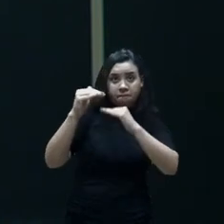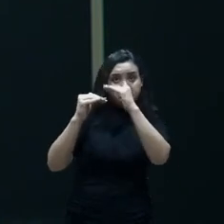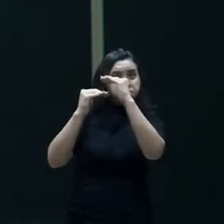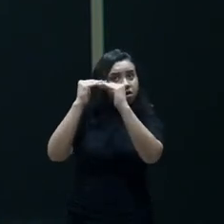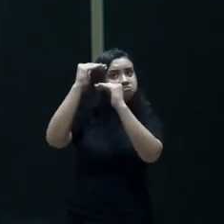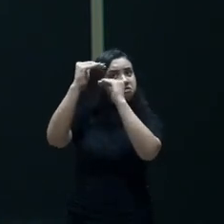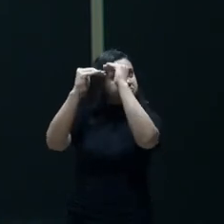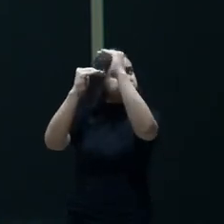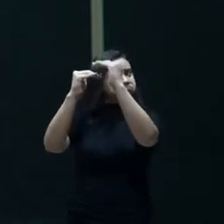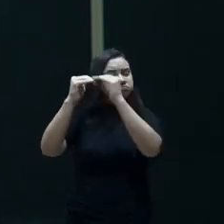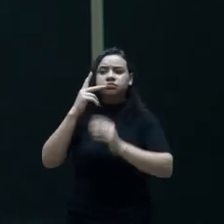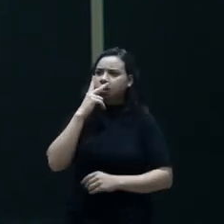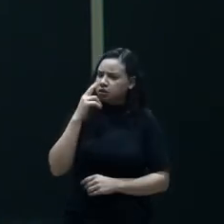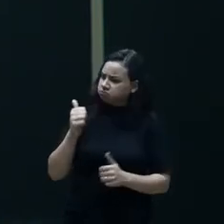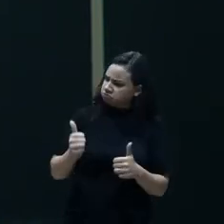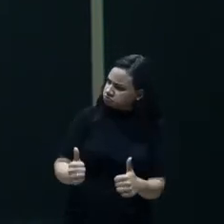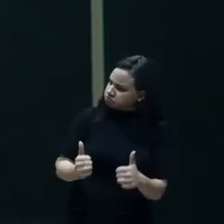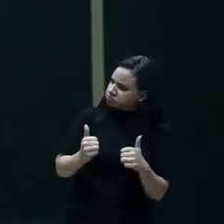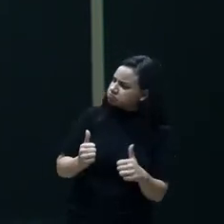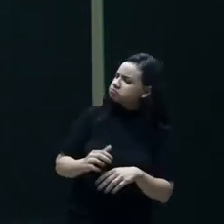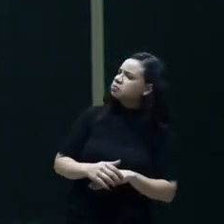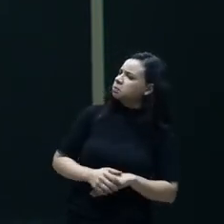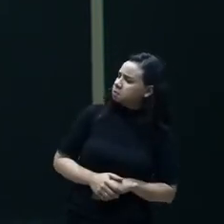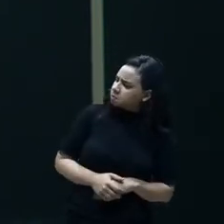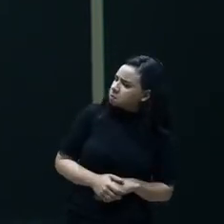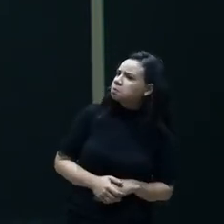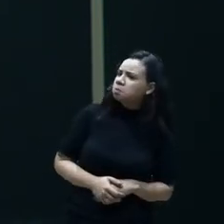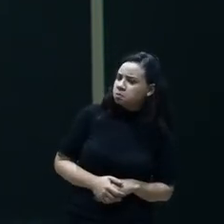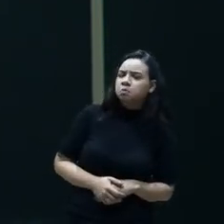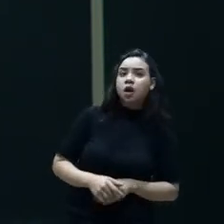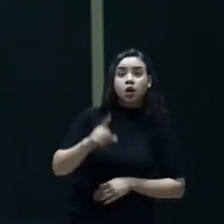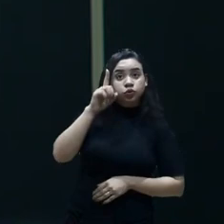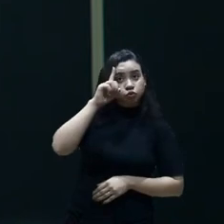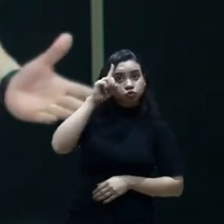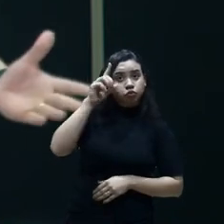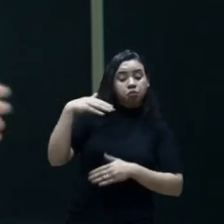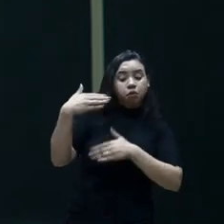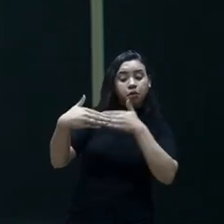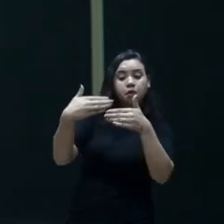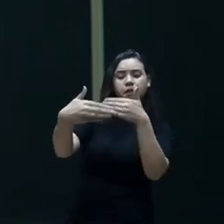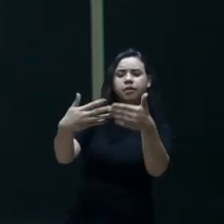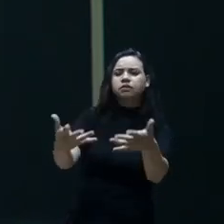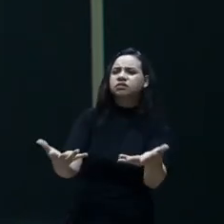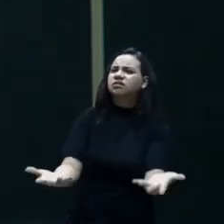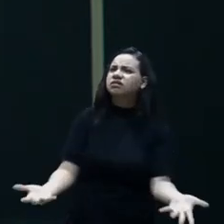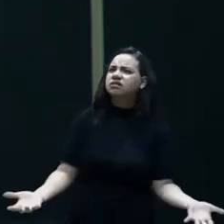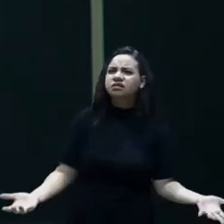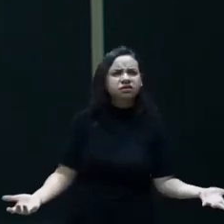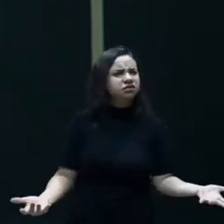seguia aparentando um crescimento. Passado alguns dias, cadê o Jorge?